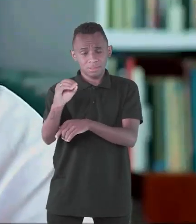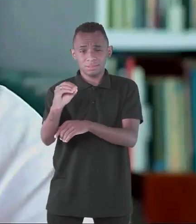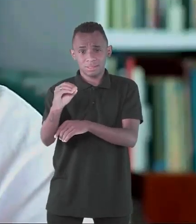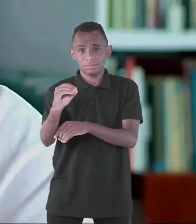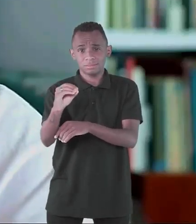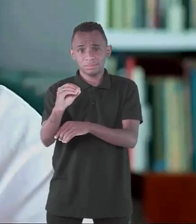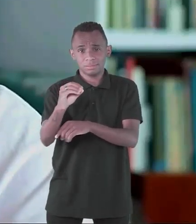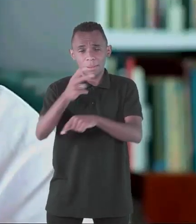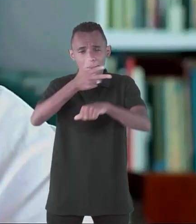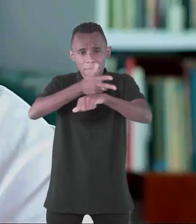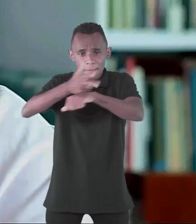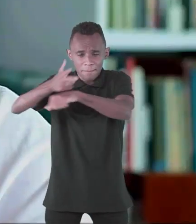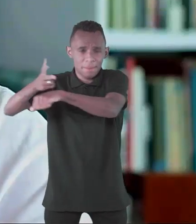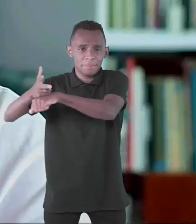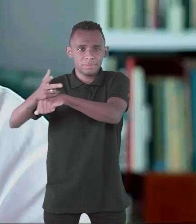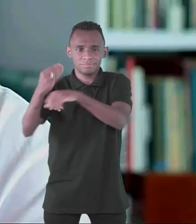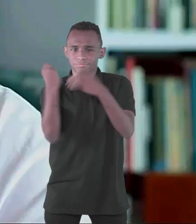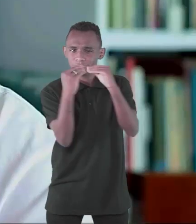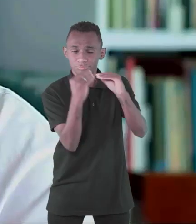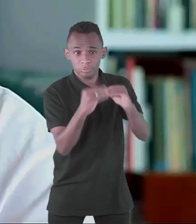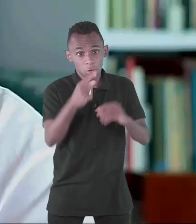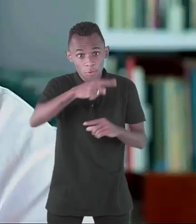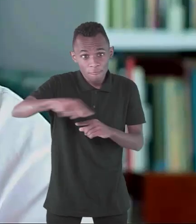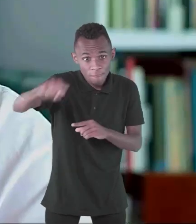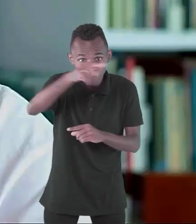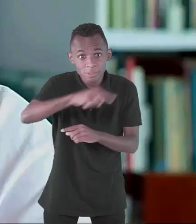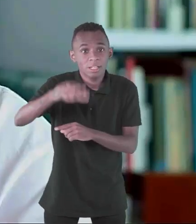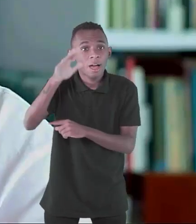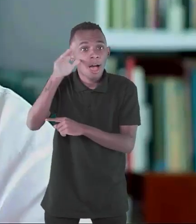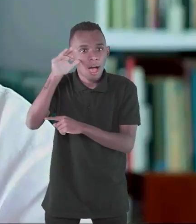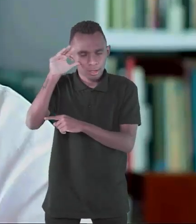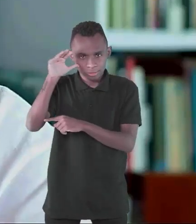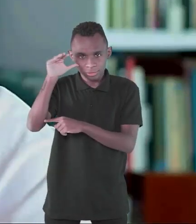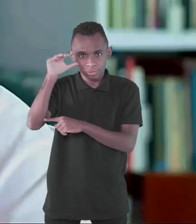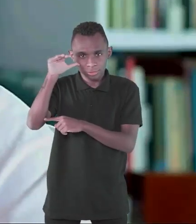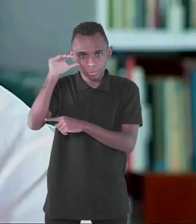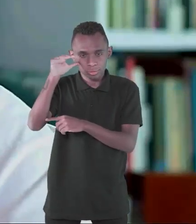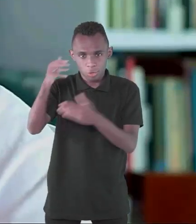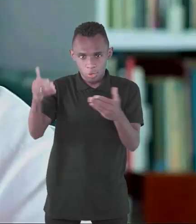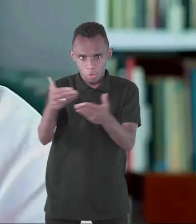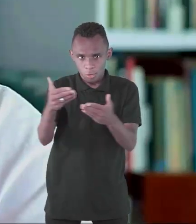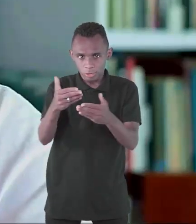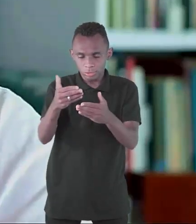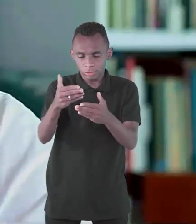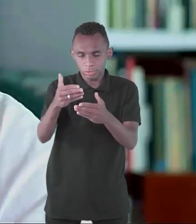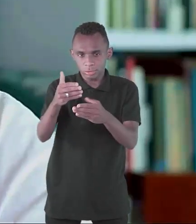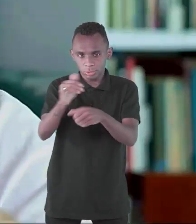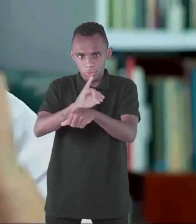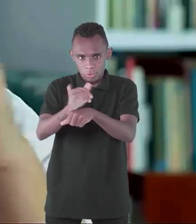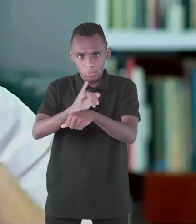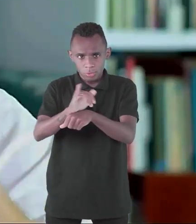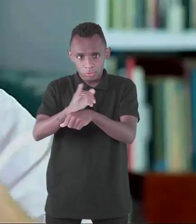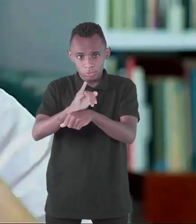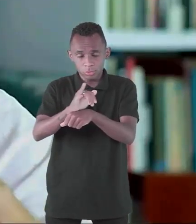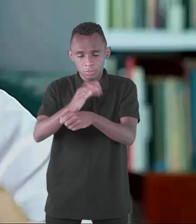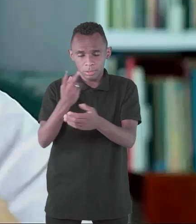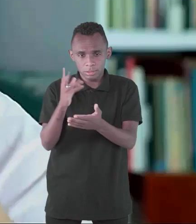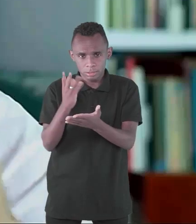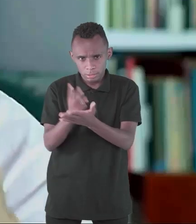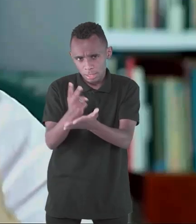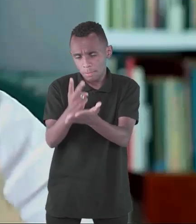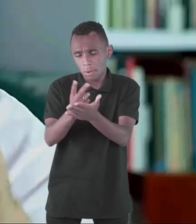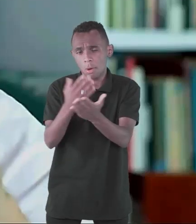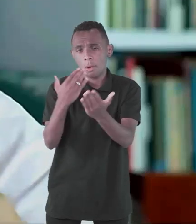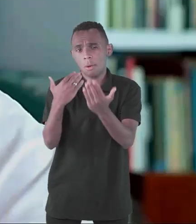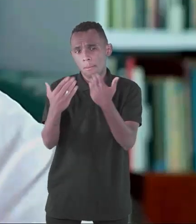um óculos de armação transparente e veste uma blusa azul escuro com um lenço envolto no pescoço. No YouTube do Sempre um